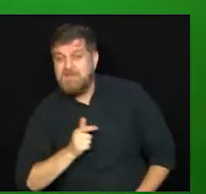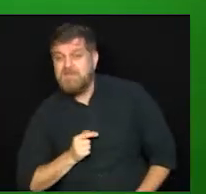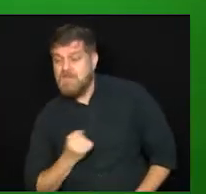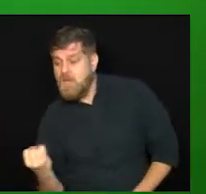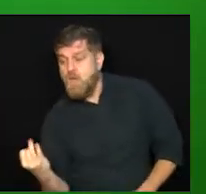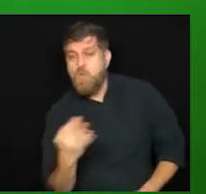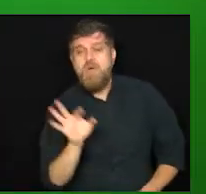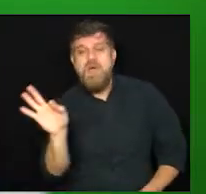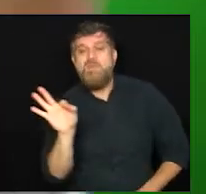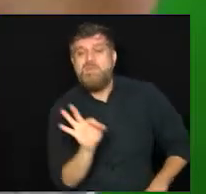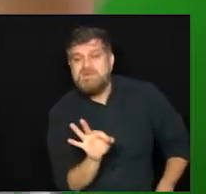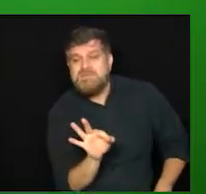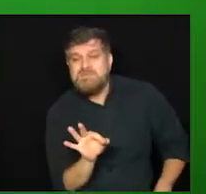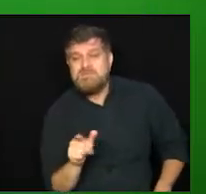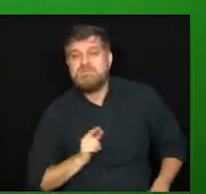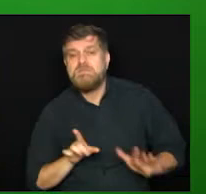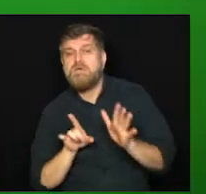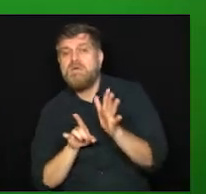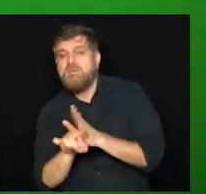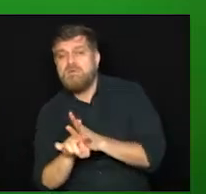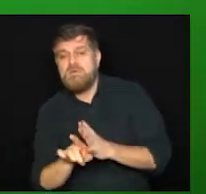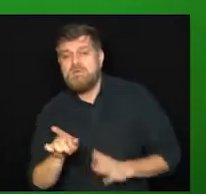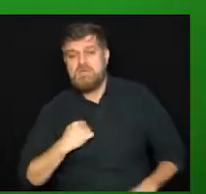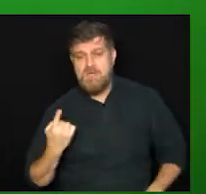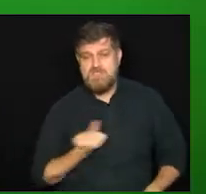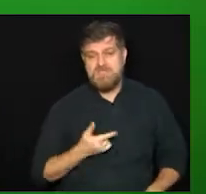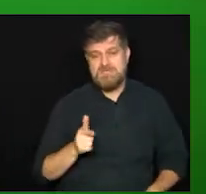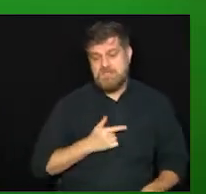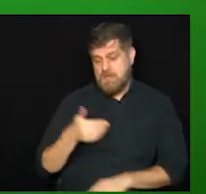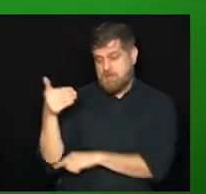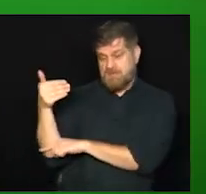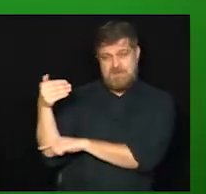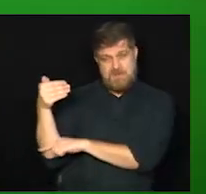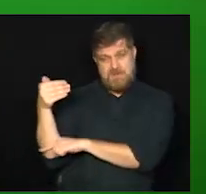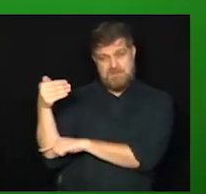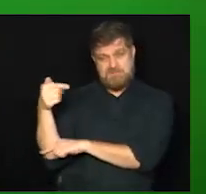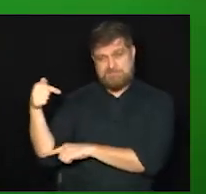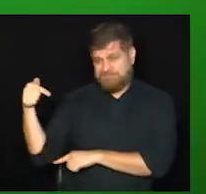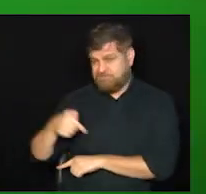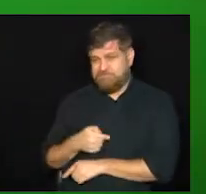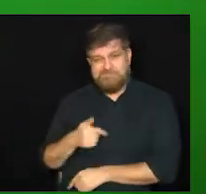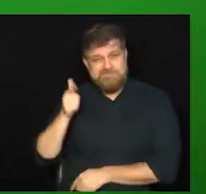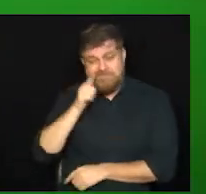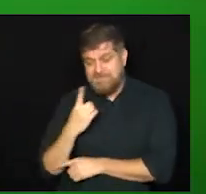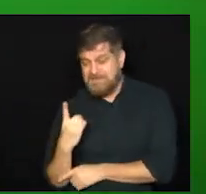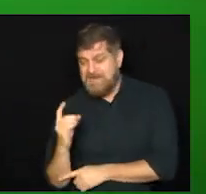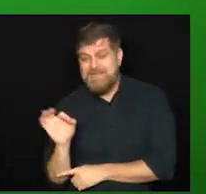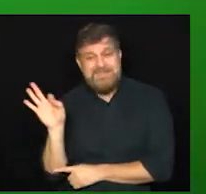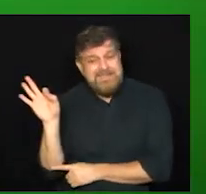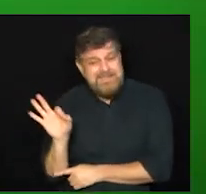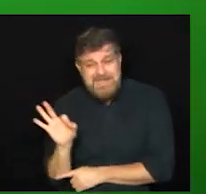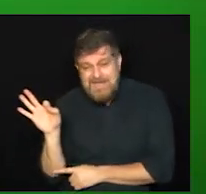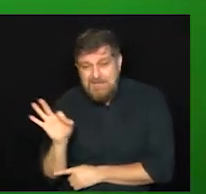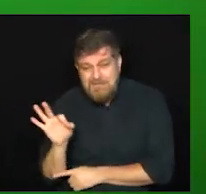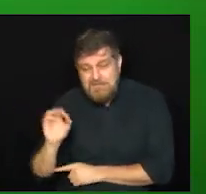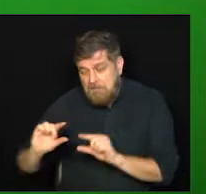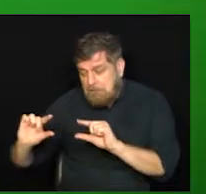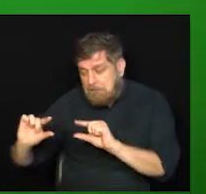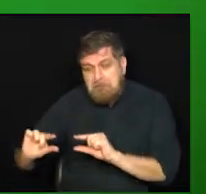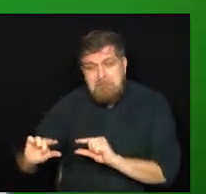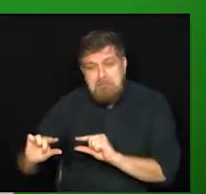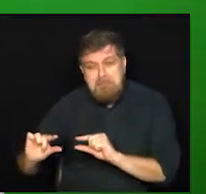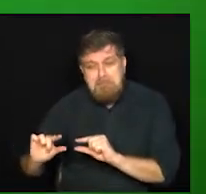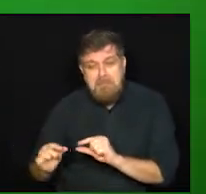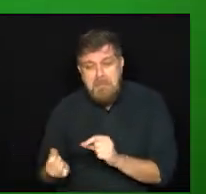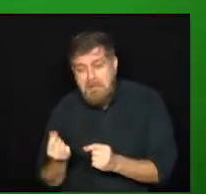hoje? Qual que é a ocupação? Nós temos hotéis que não atingem 10% de ocupação, presidente. Nós temos